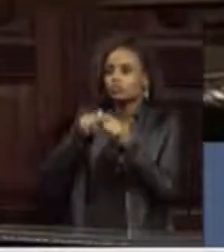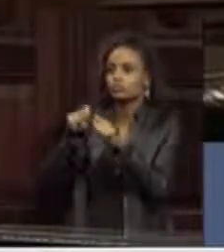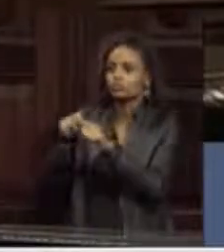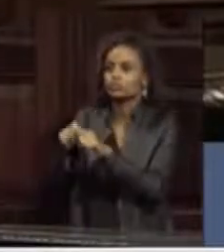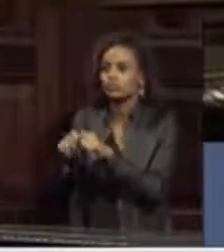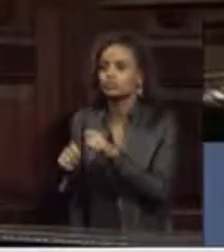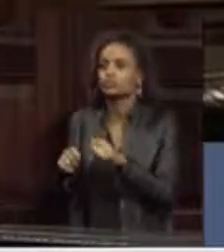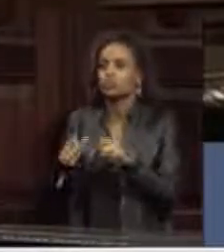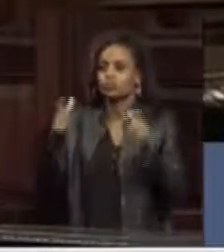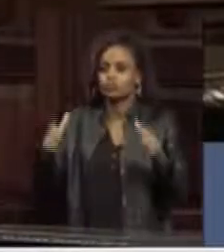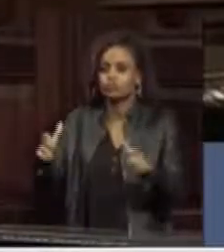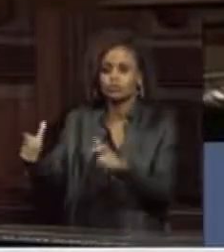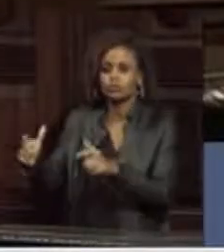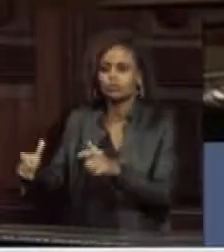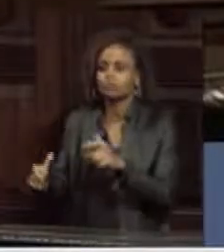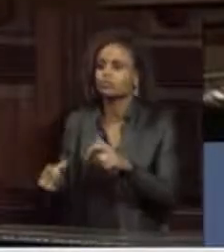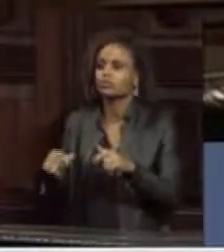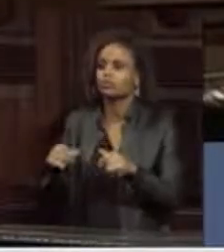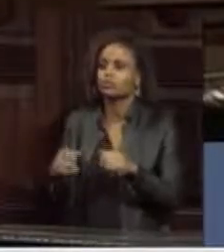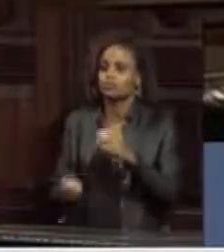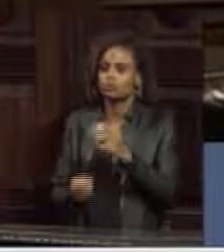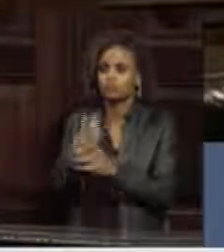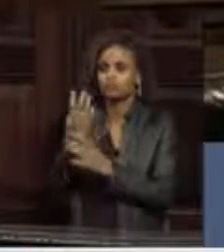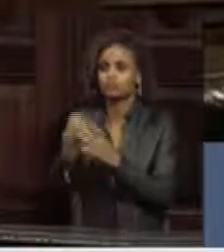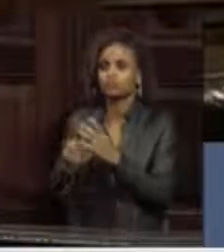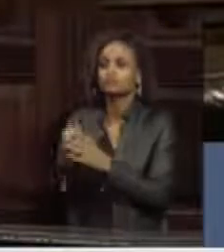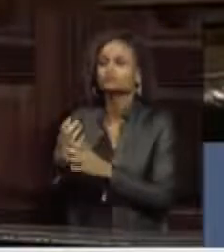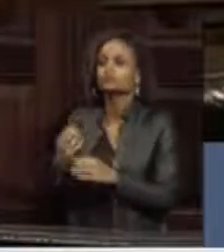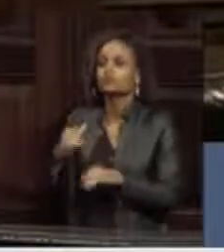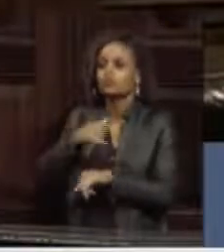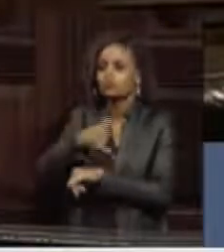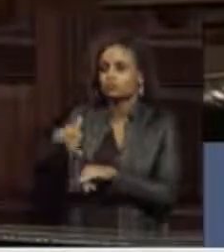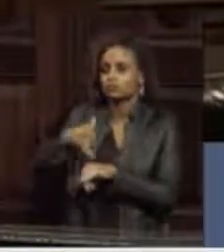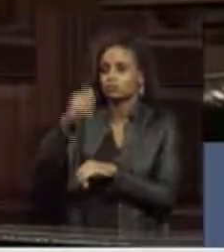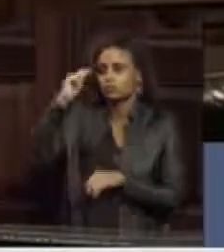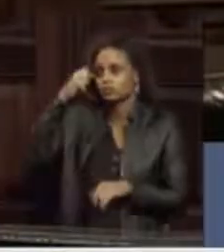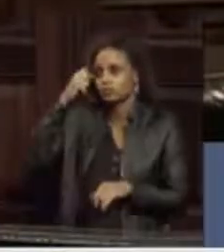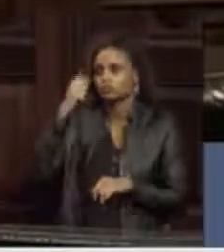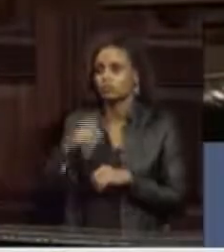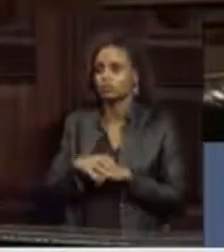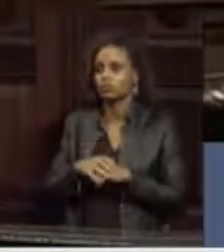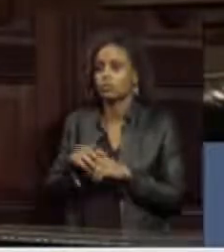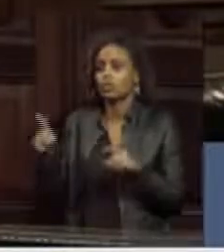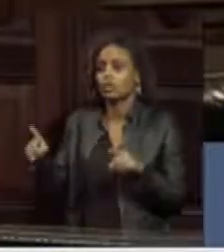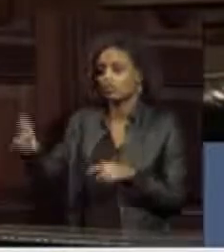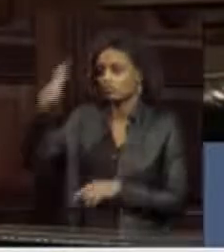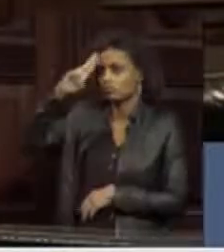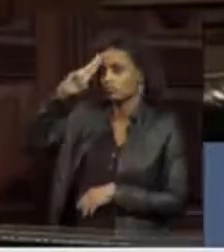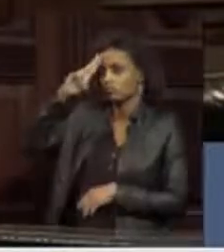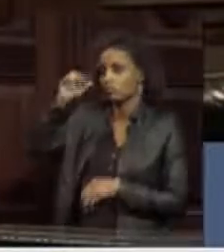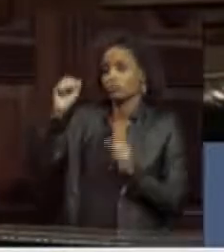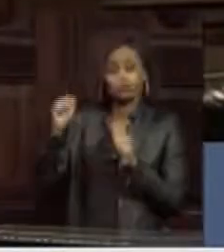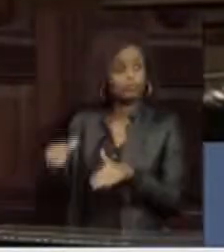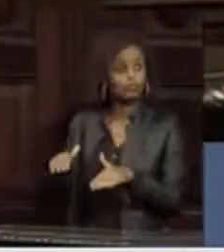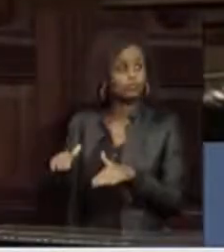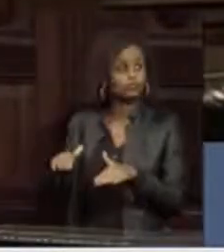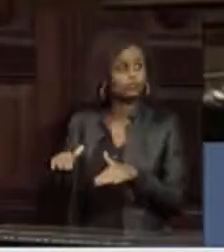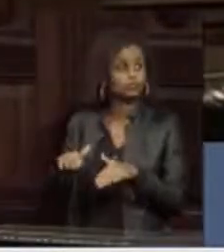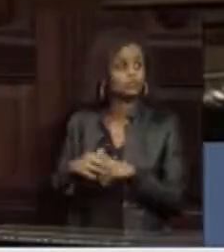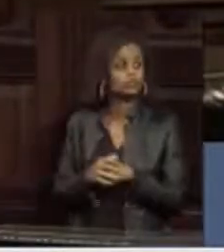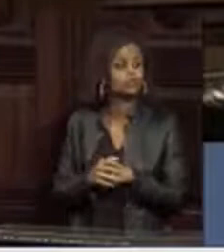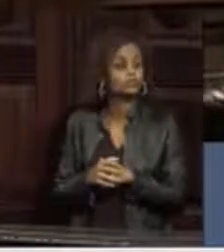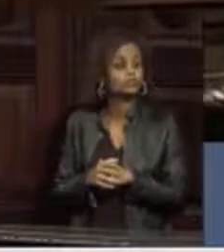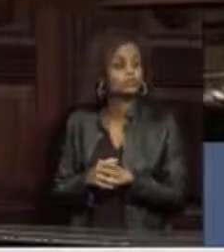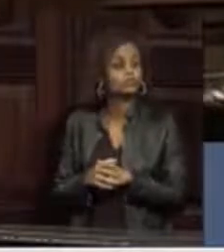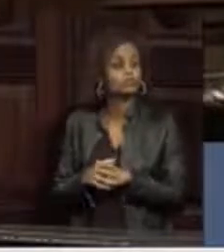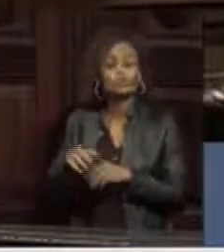maduros, pois esta é que dá um impulso à